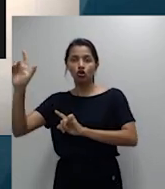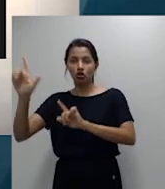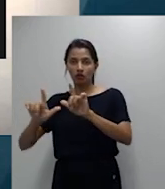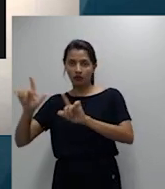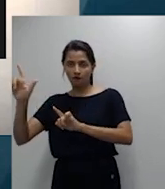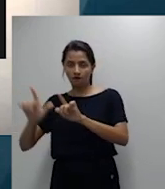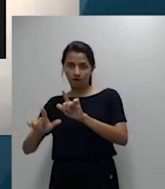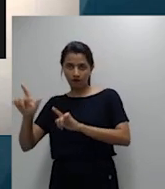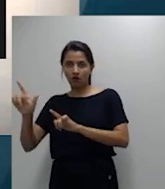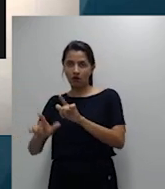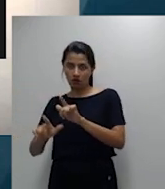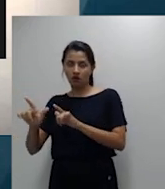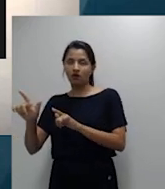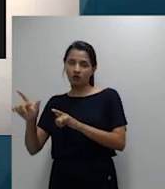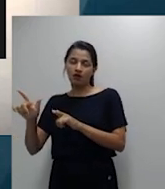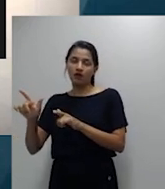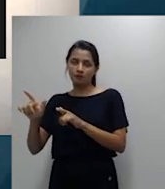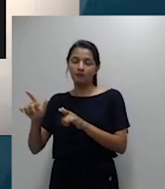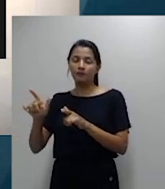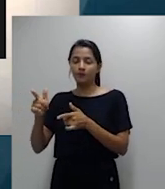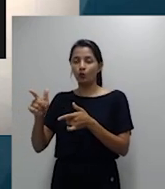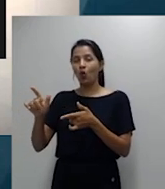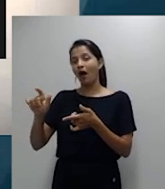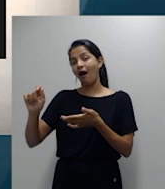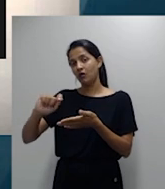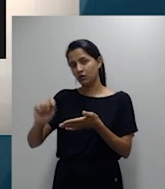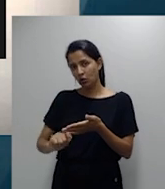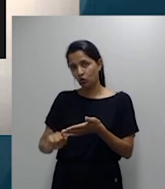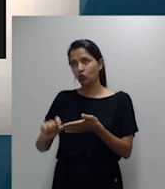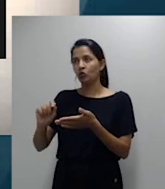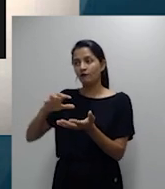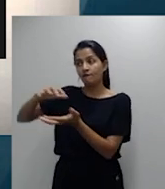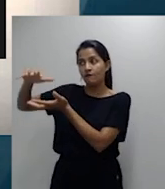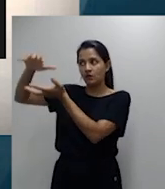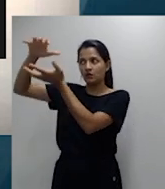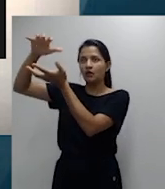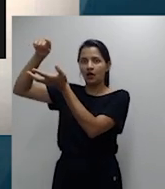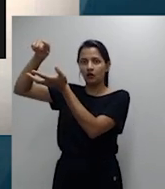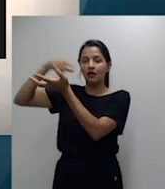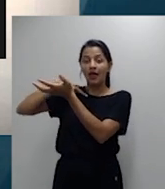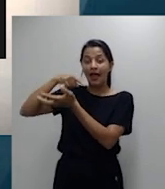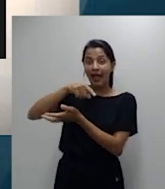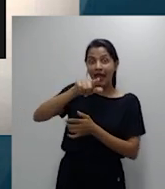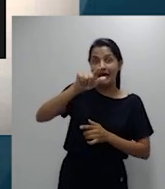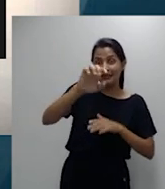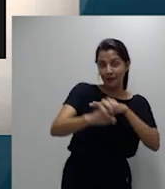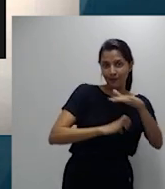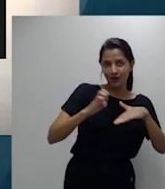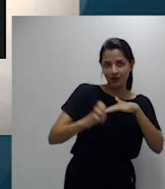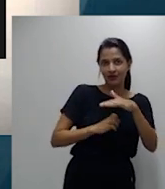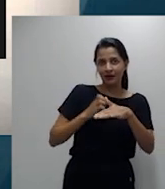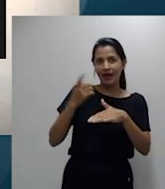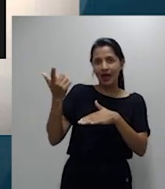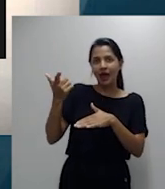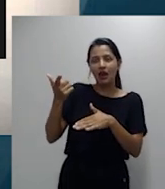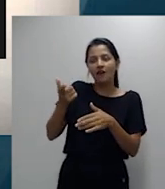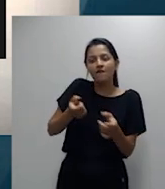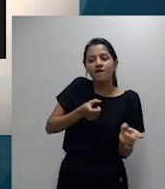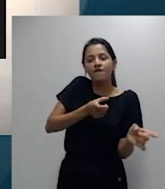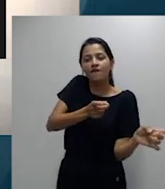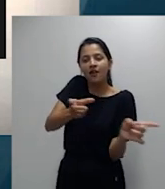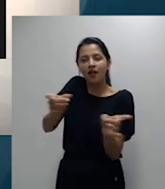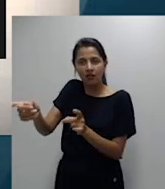via Satélite São aquelas empresas que vendem o serviço de